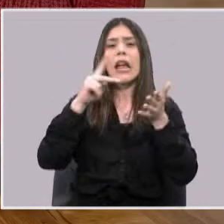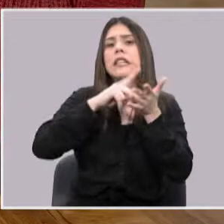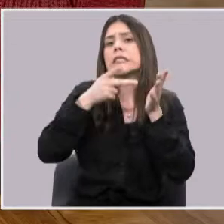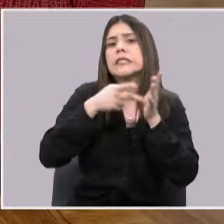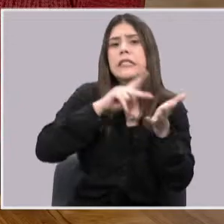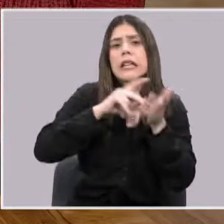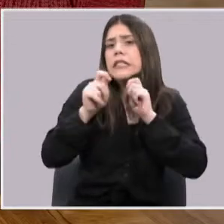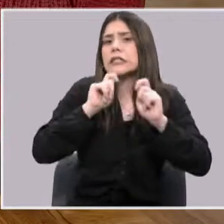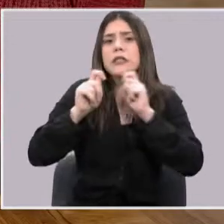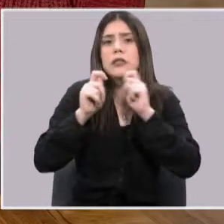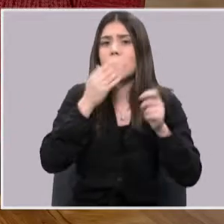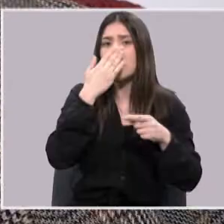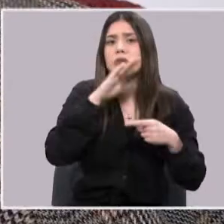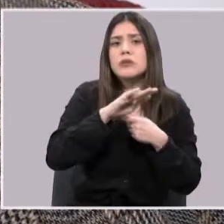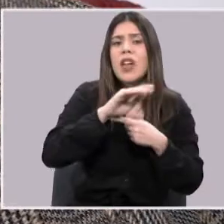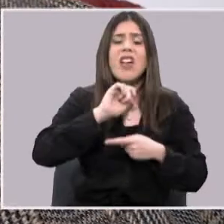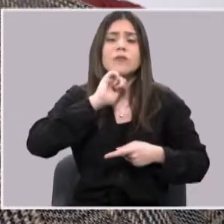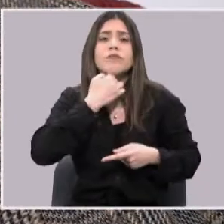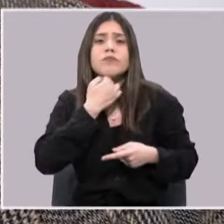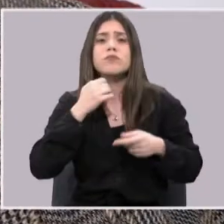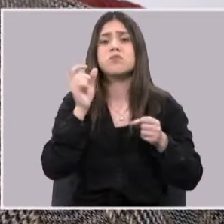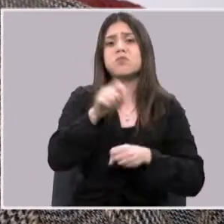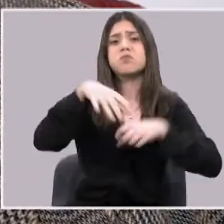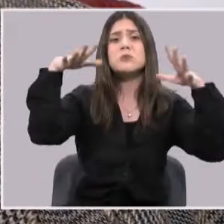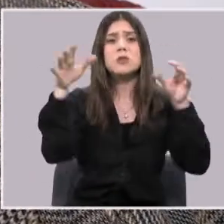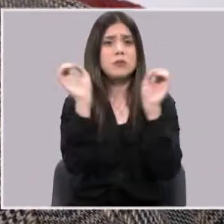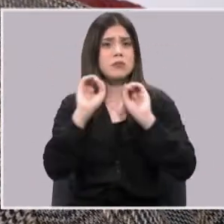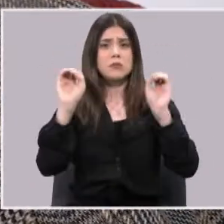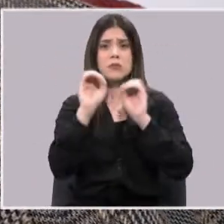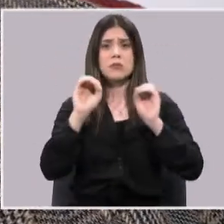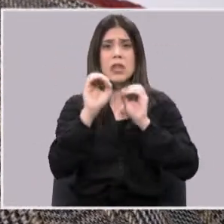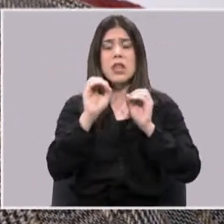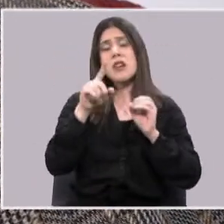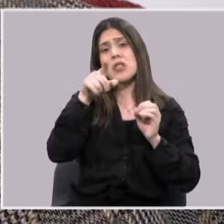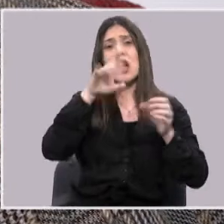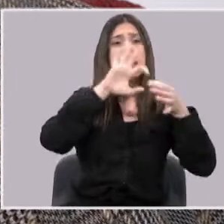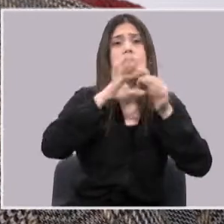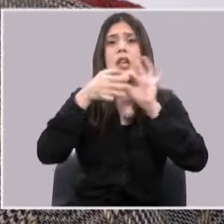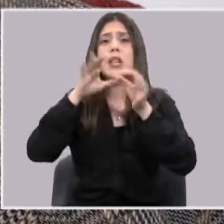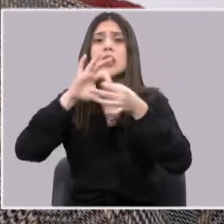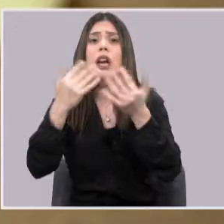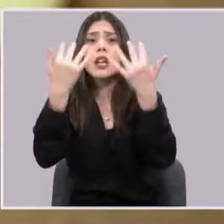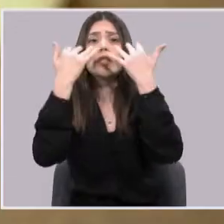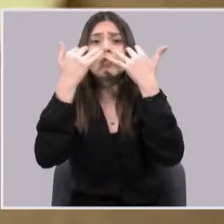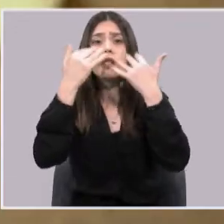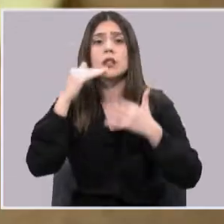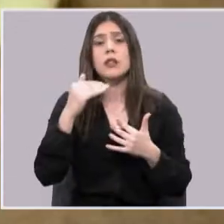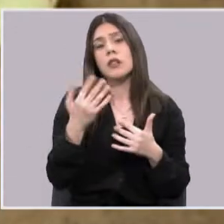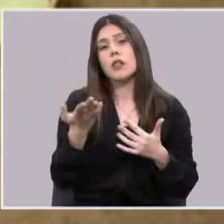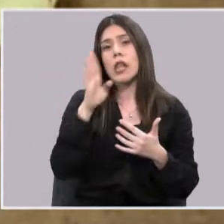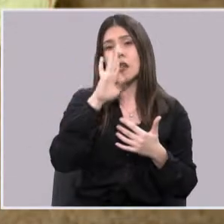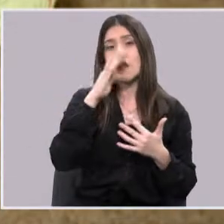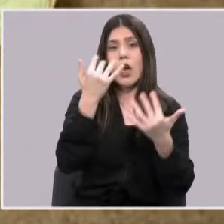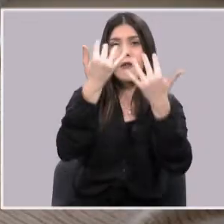apura-se através de técnica jornalística, não há aqui nenhum segredo nem nenhuma magia, através do cruzamento de fontes, perante